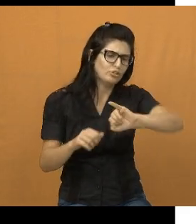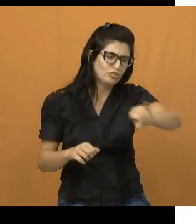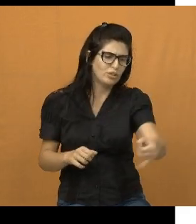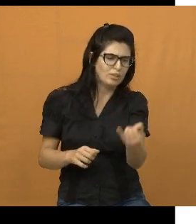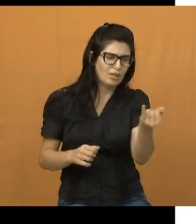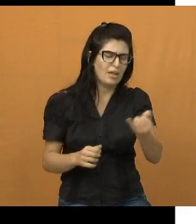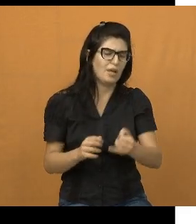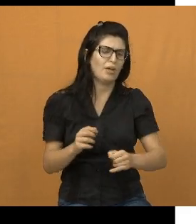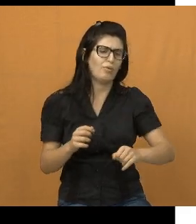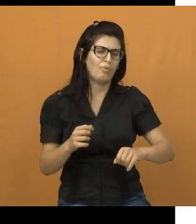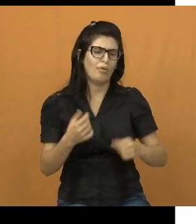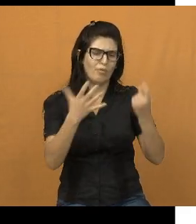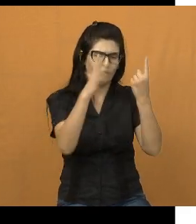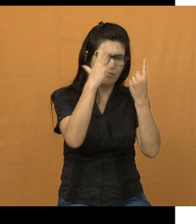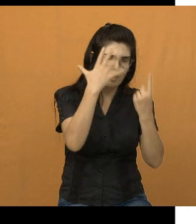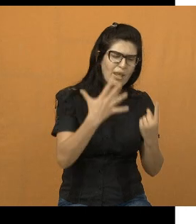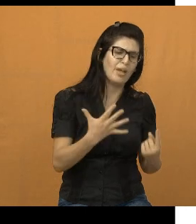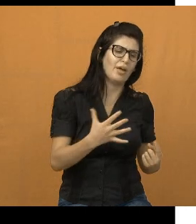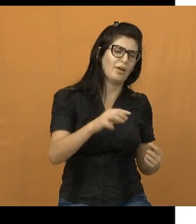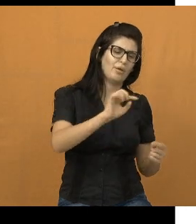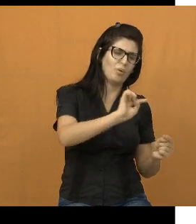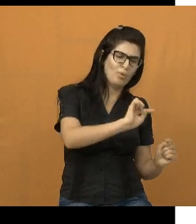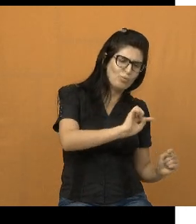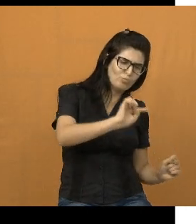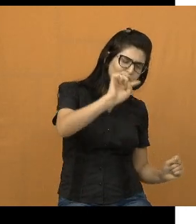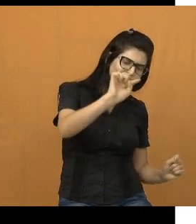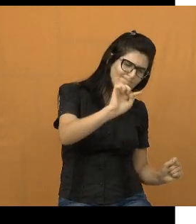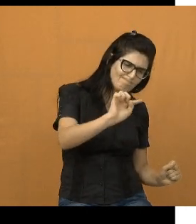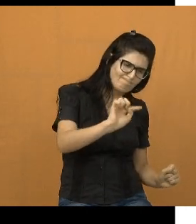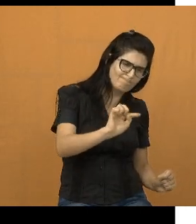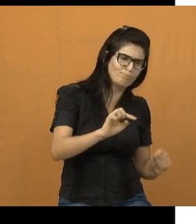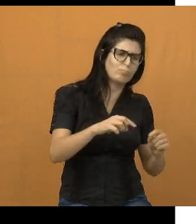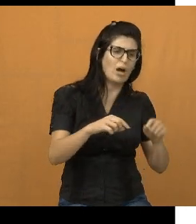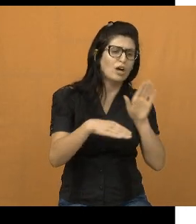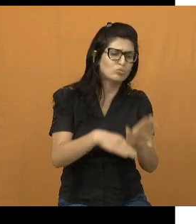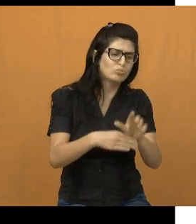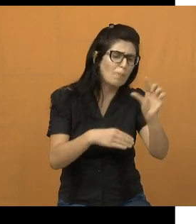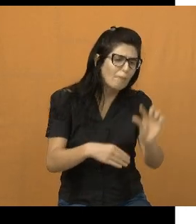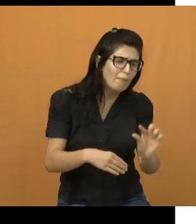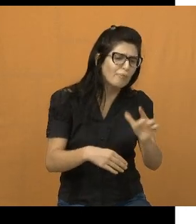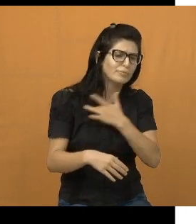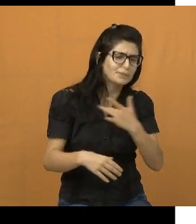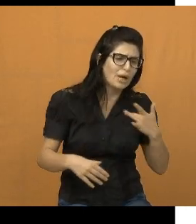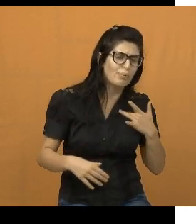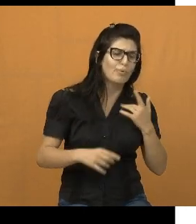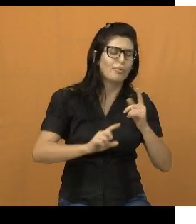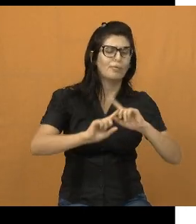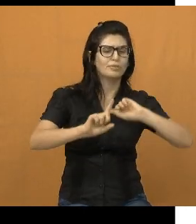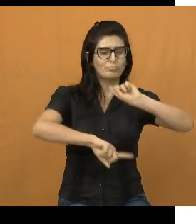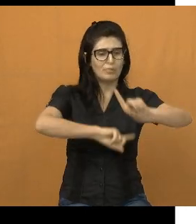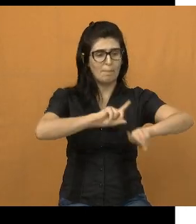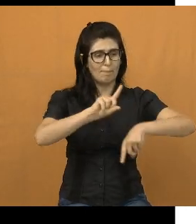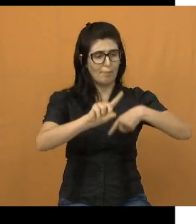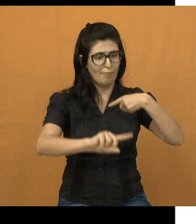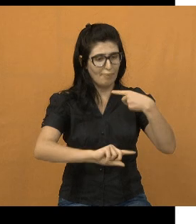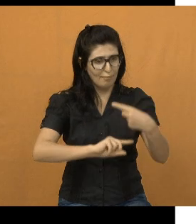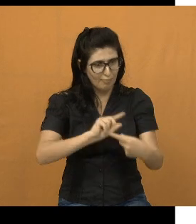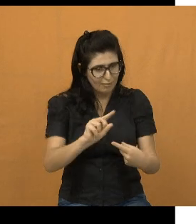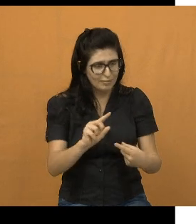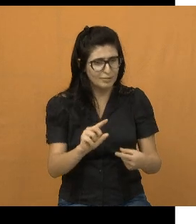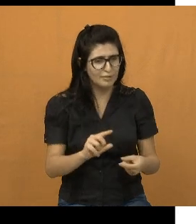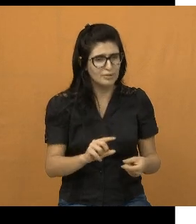num nível bastante baixo e conseguimos recuperar ao longo